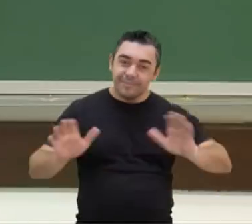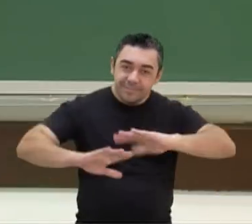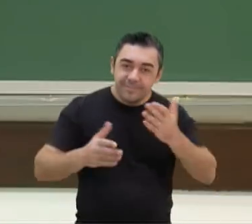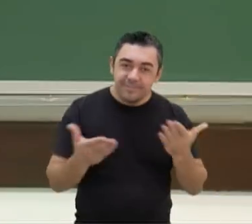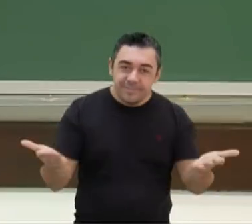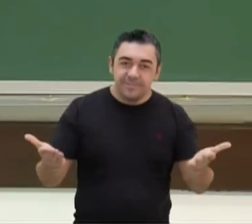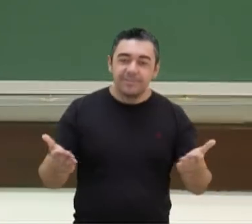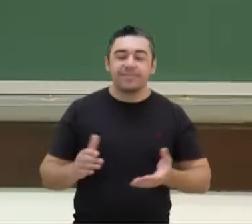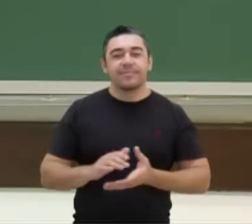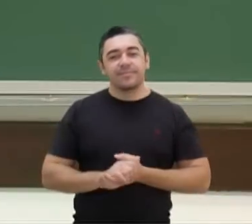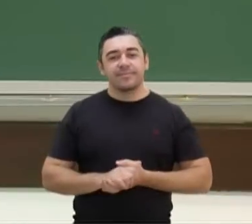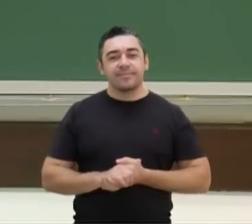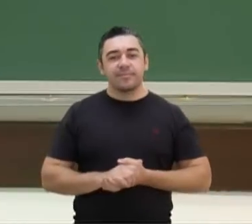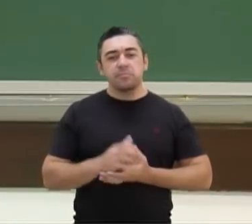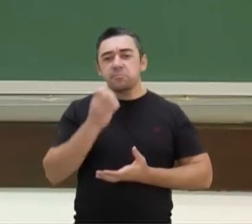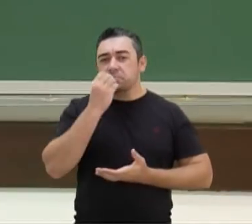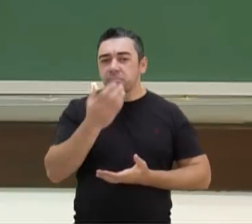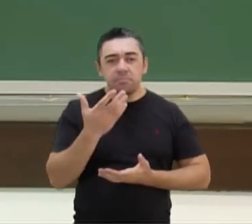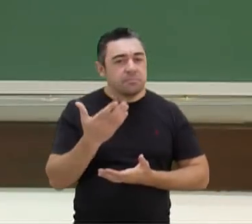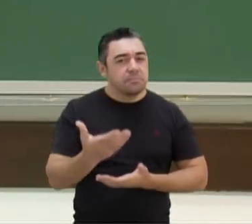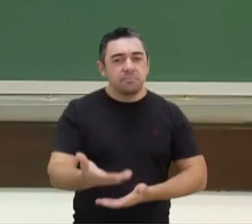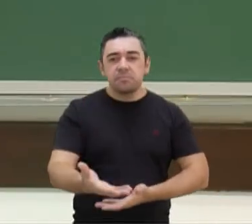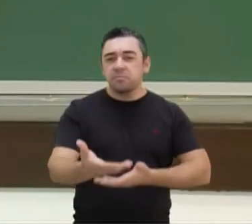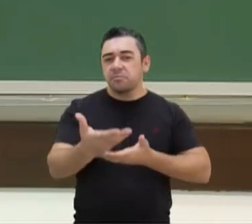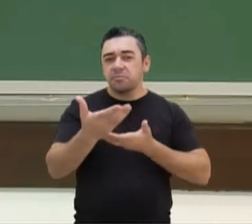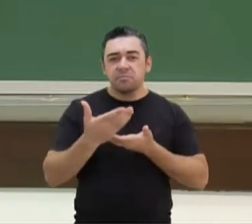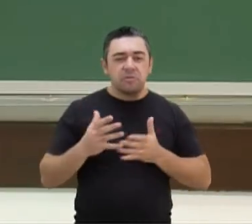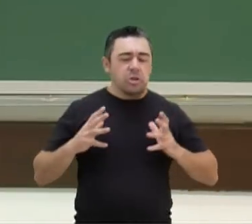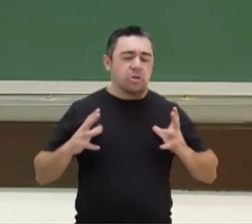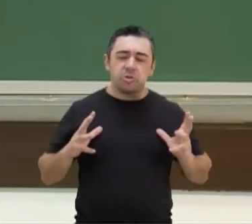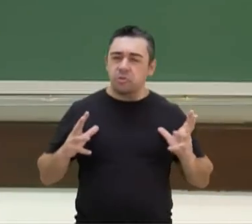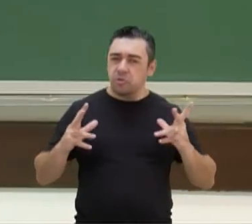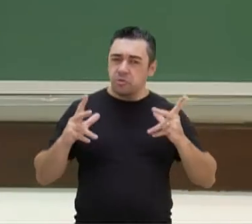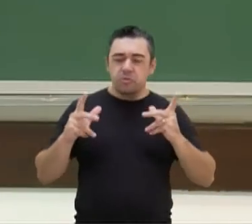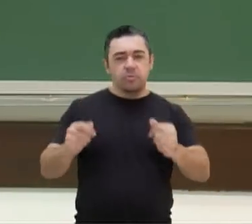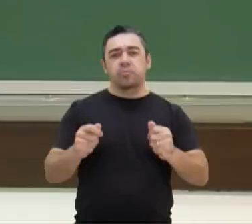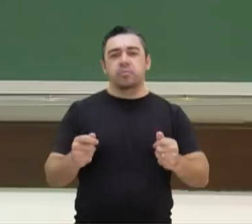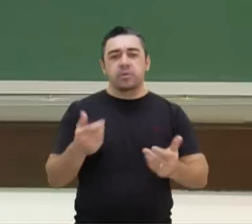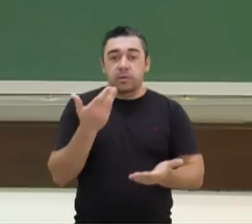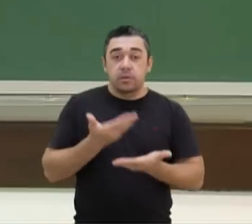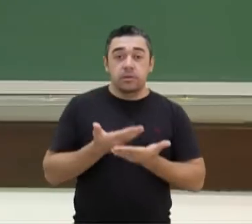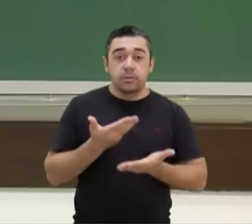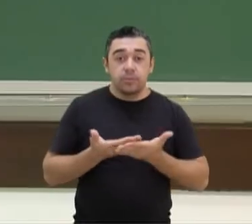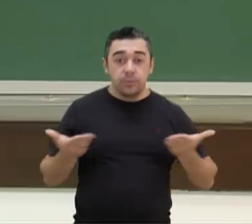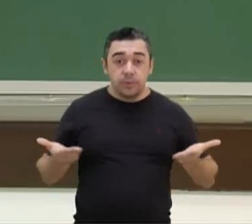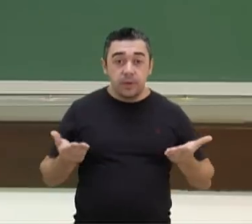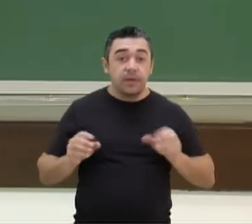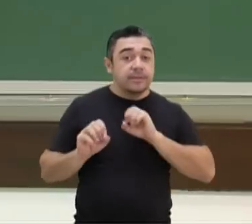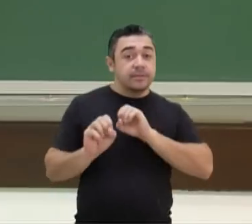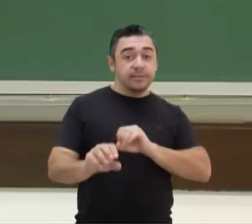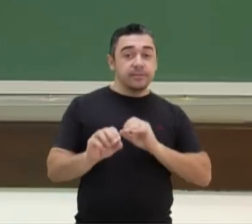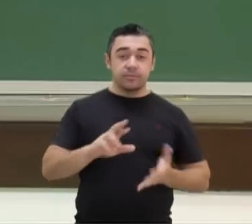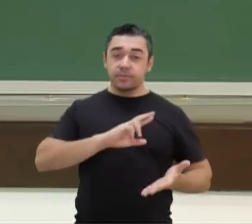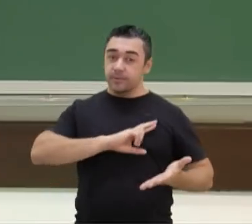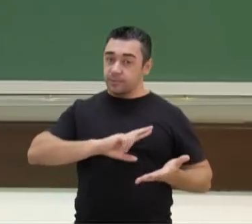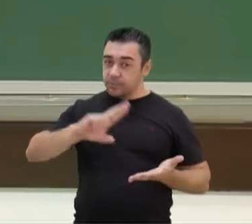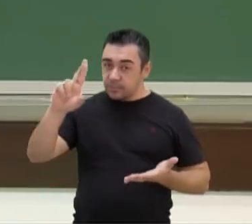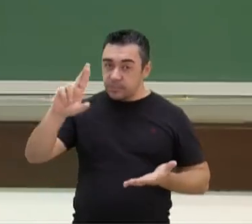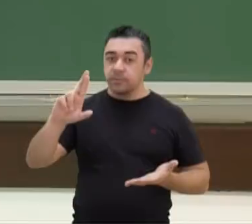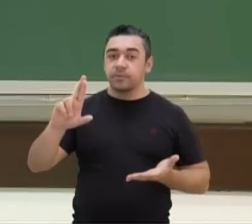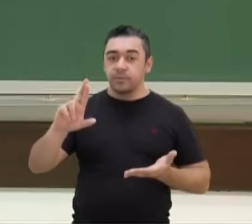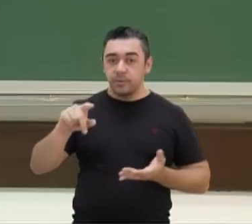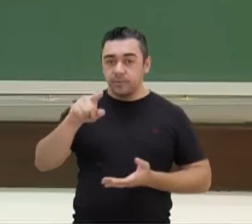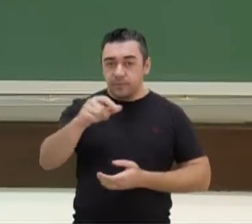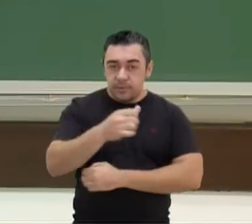Olá, sejam todos e todas muito bem-vindos a mais uma aula de ensino religioso para